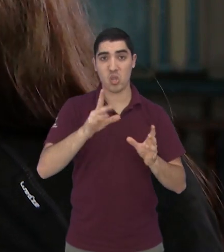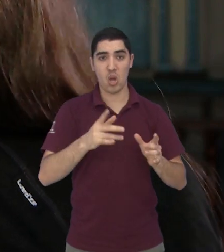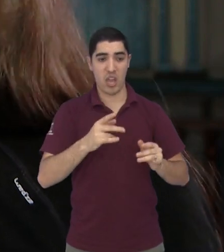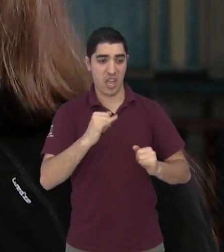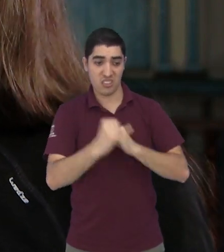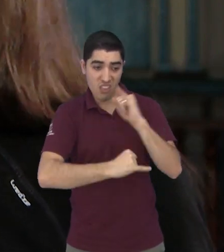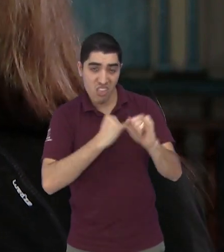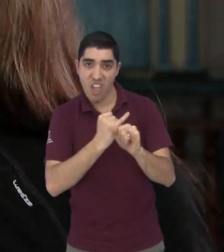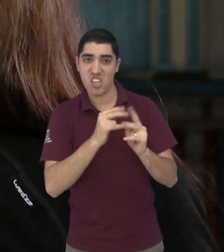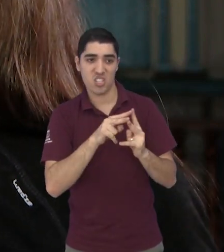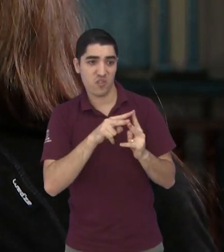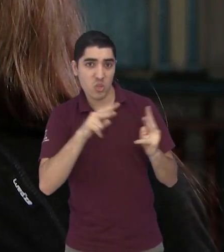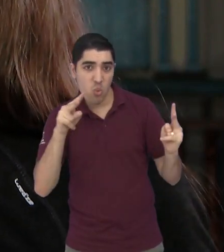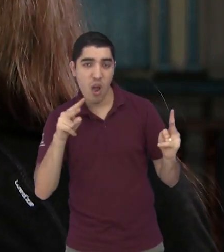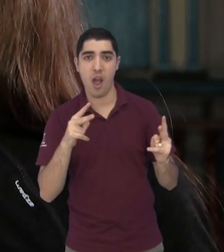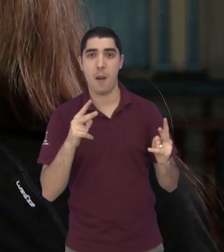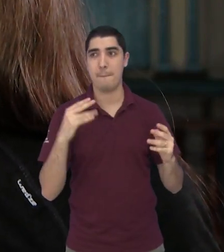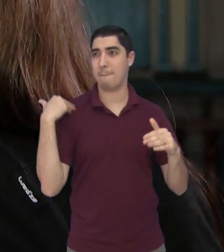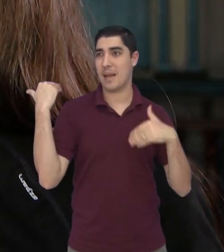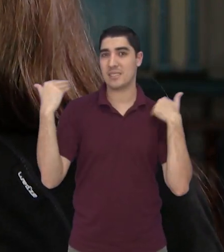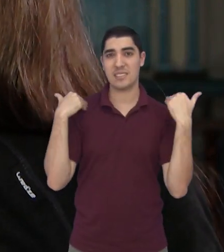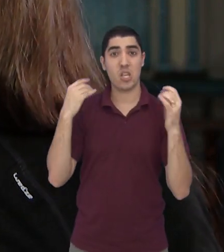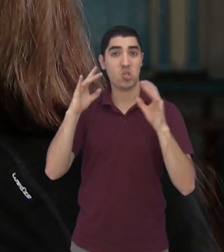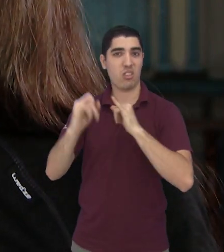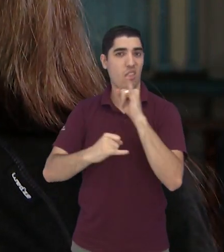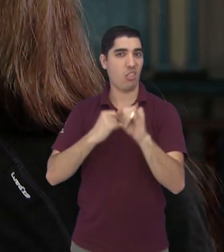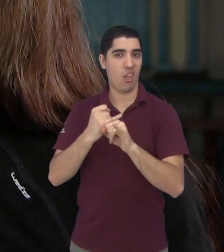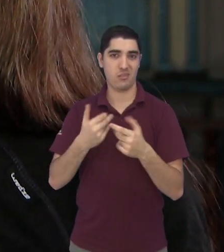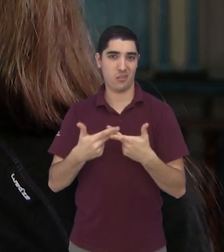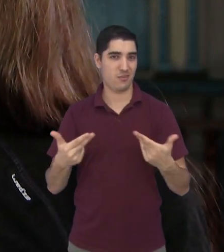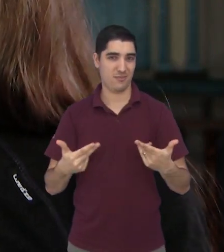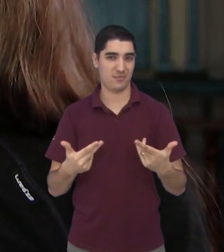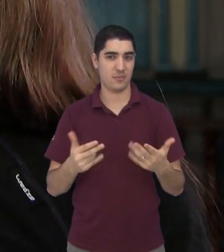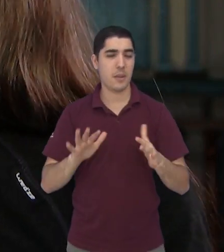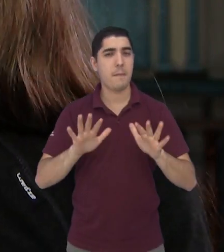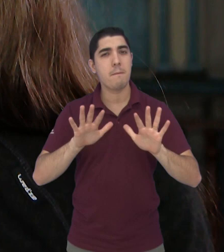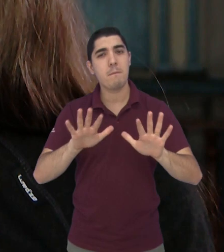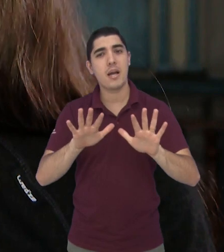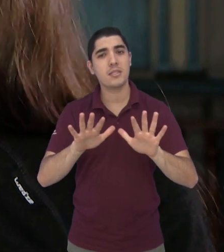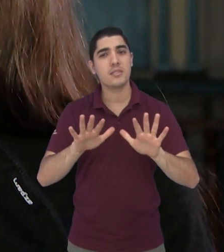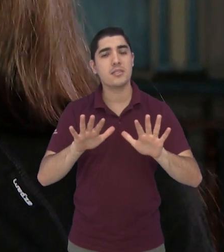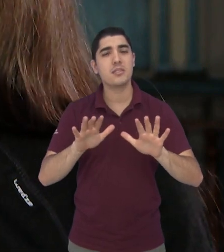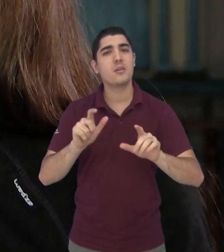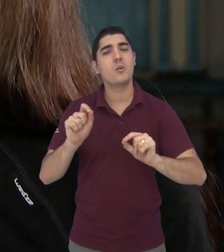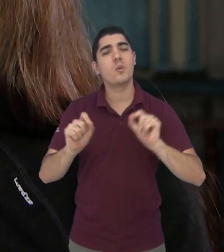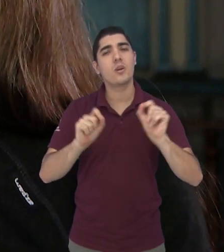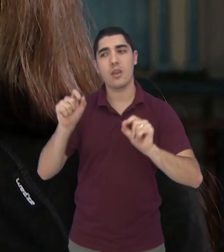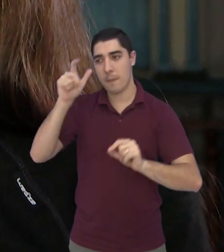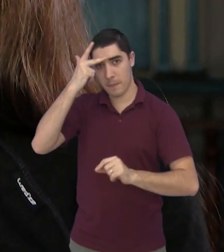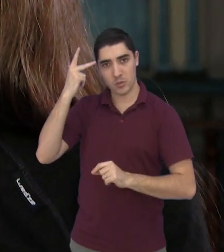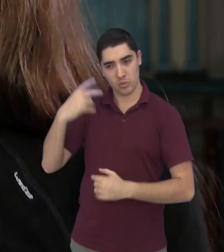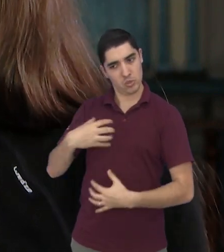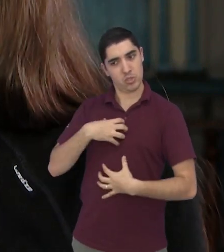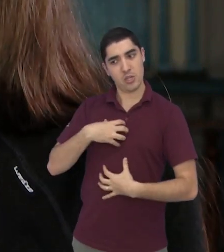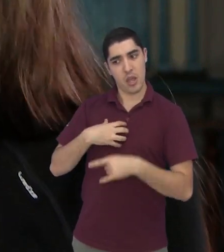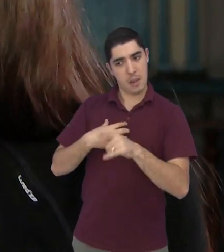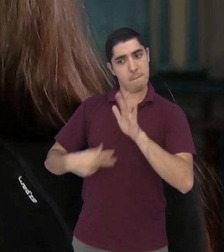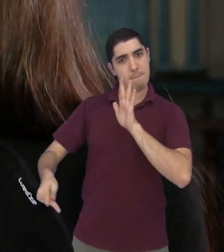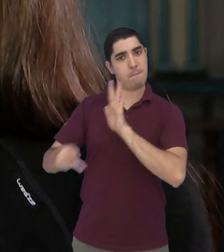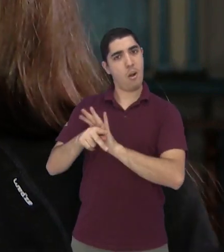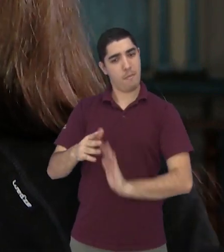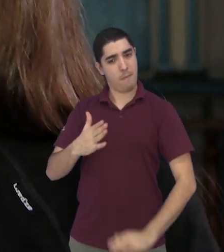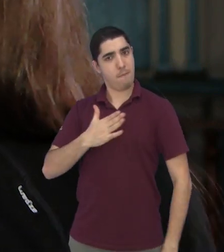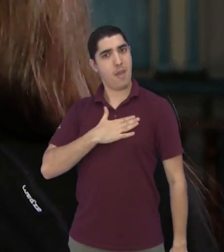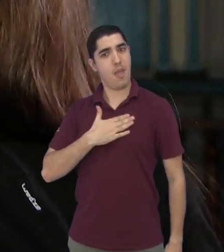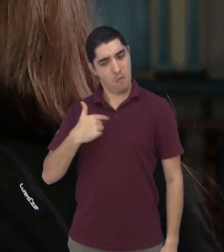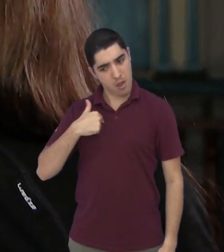os passeios digitais. Mas o que é que deixa o homem, que dá sentimento de pertencimento ao homem, à